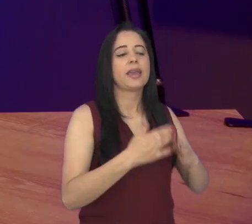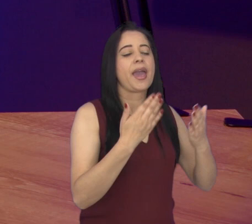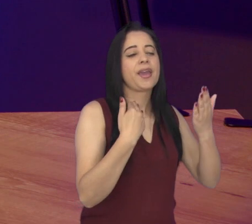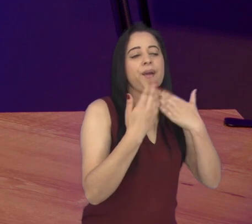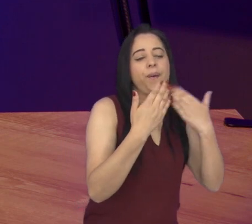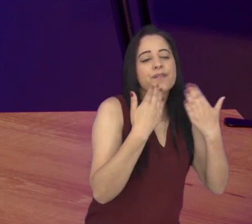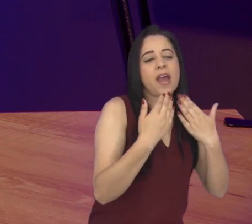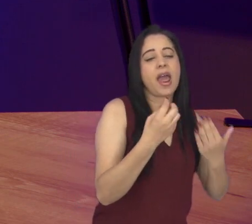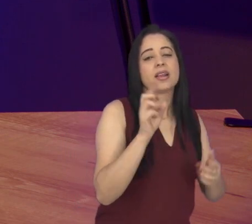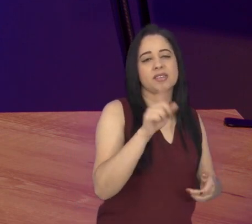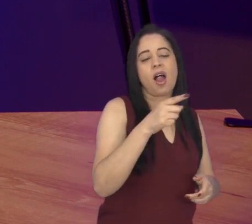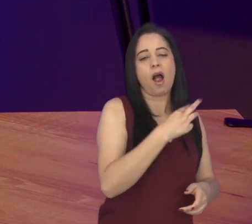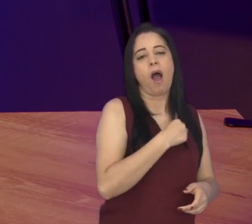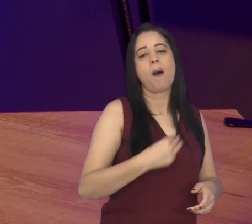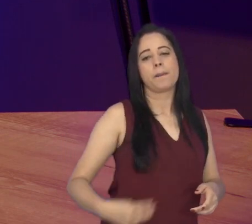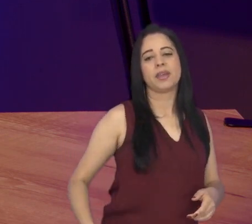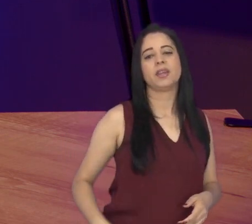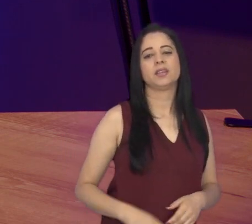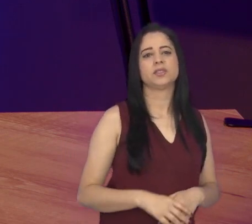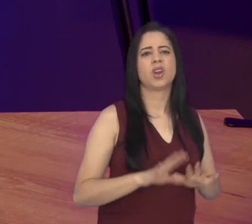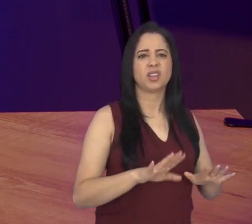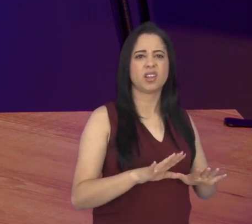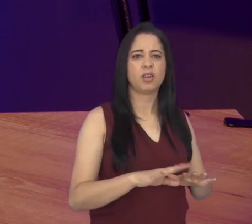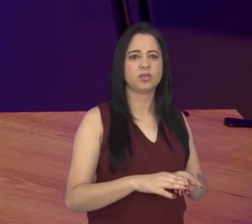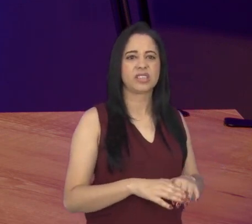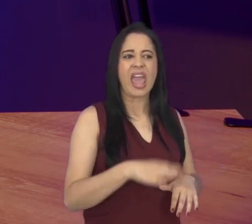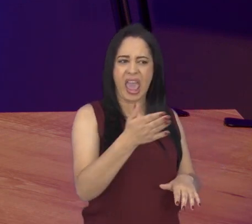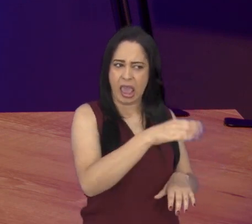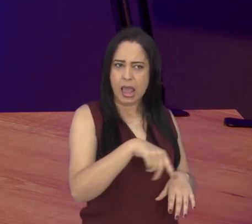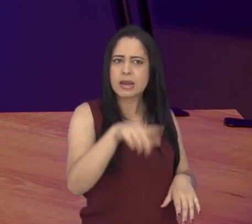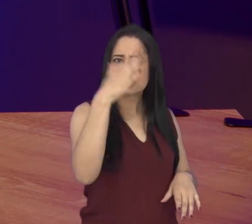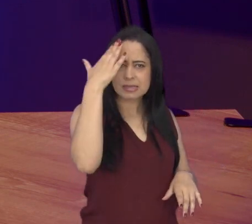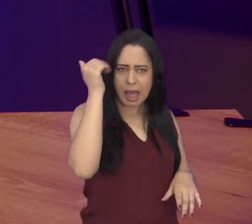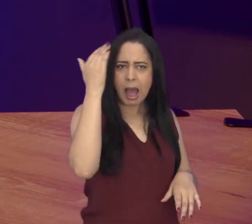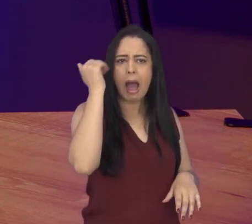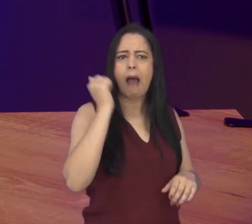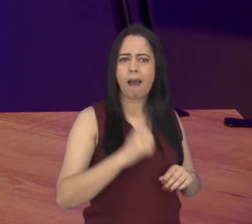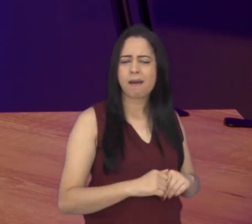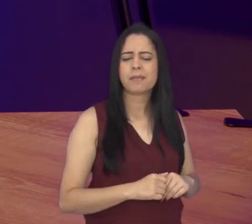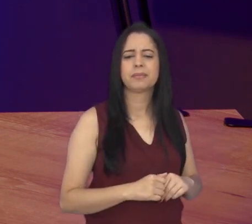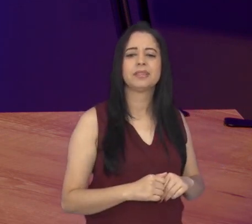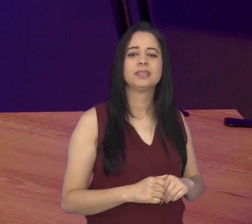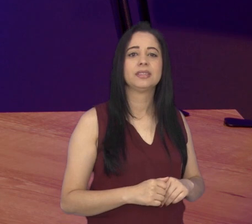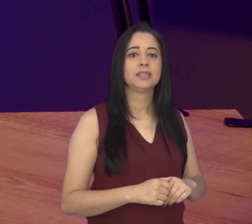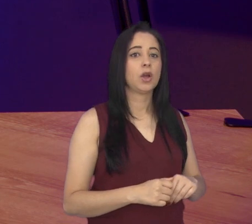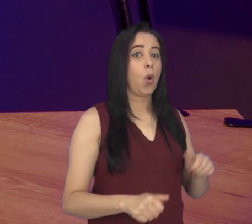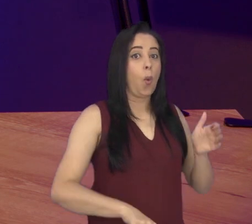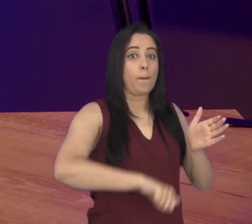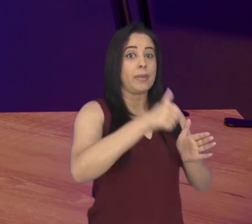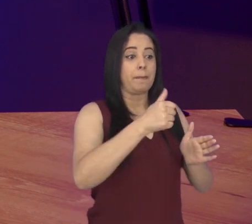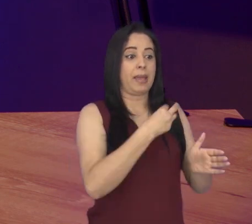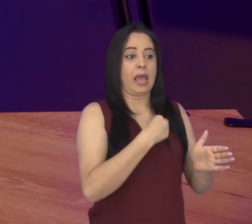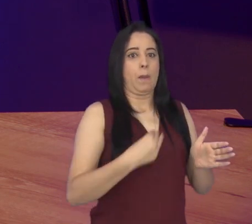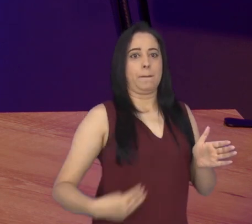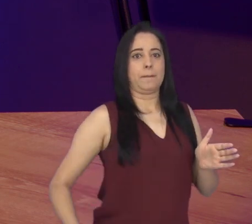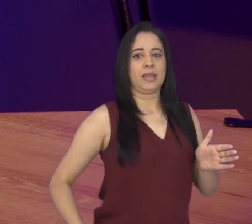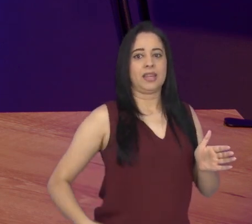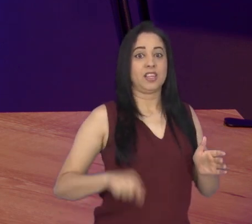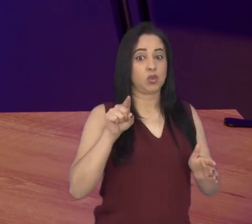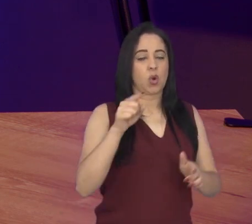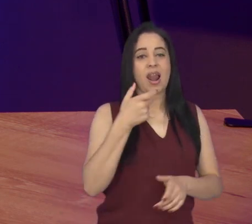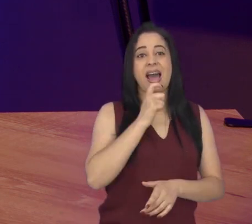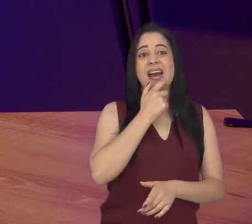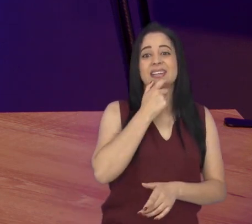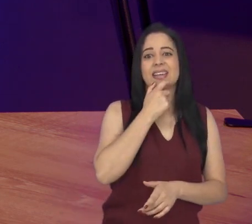vai então conversar com o ministro. Então, olha só, eles sabem de coisas que nós não sabemos. o primeiro-ministro britânico,